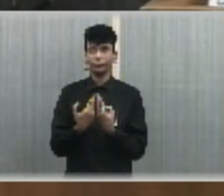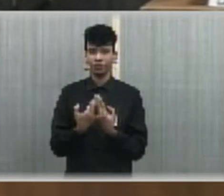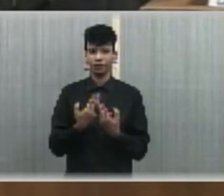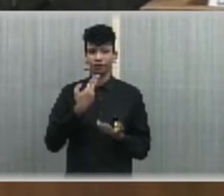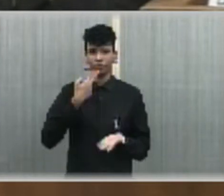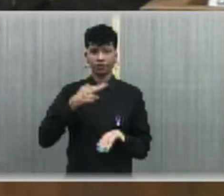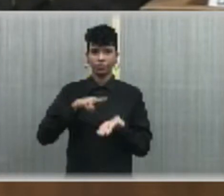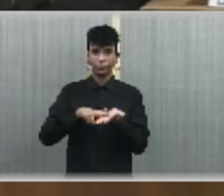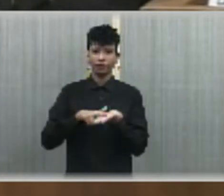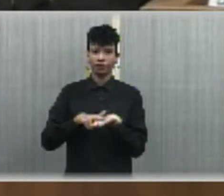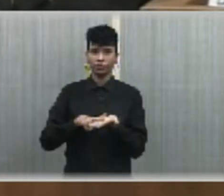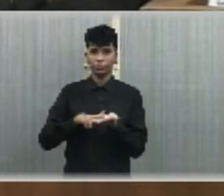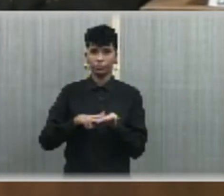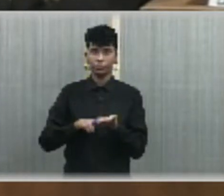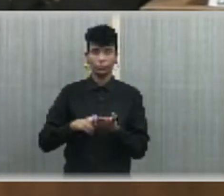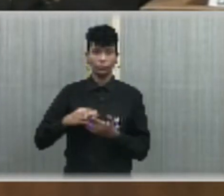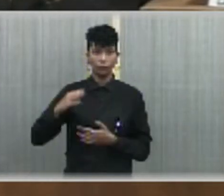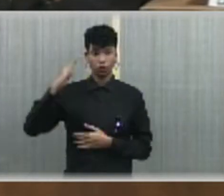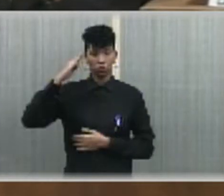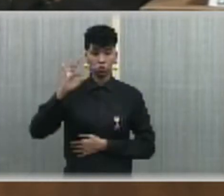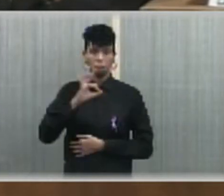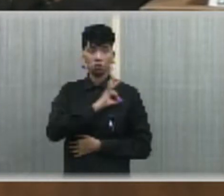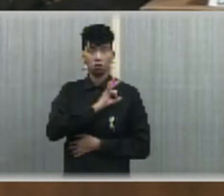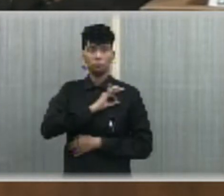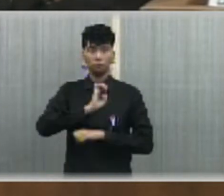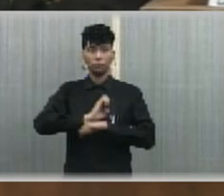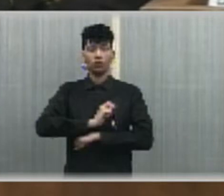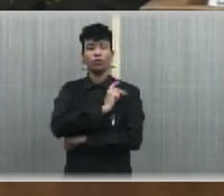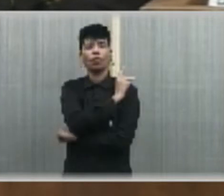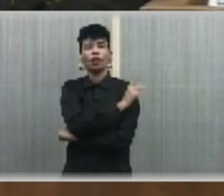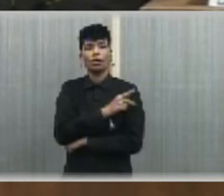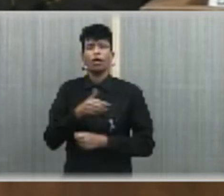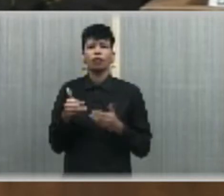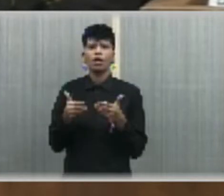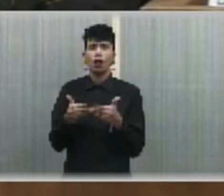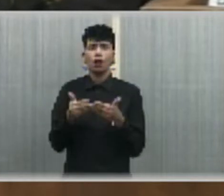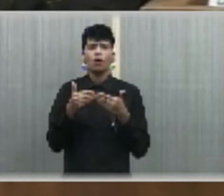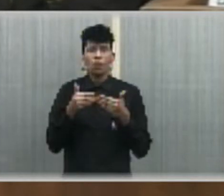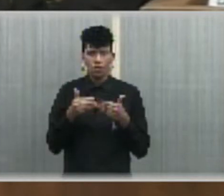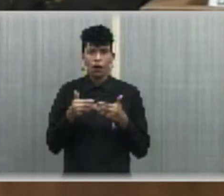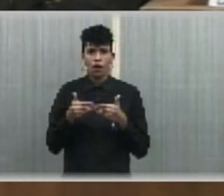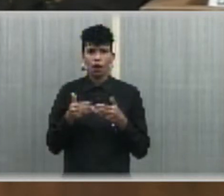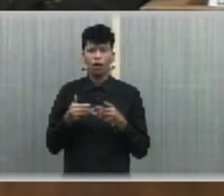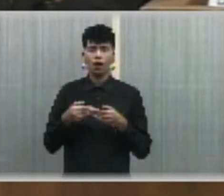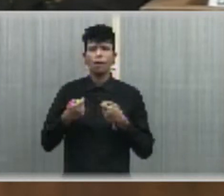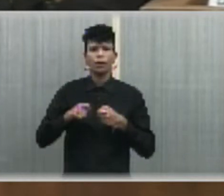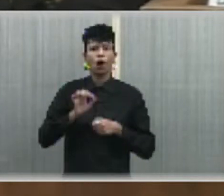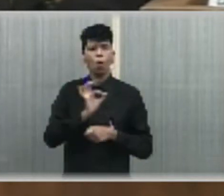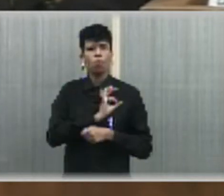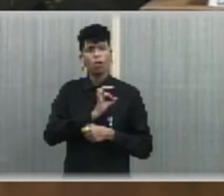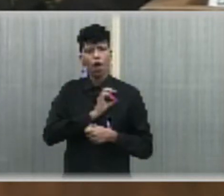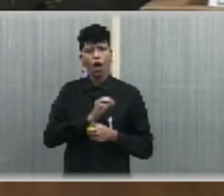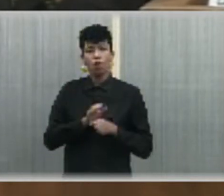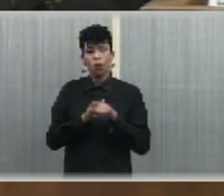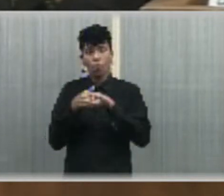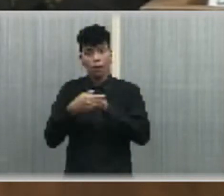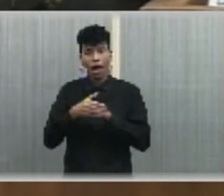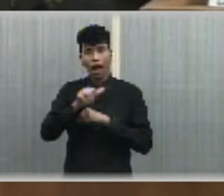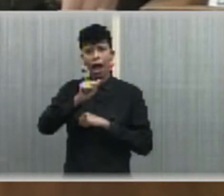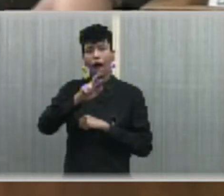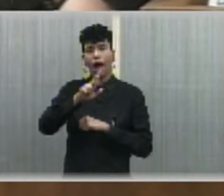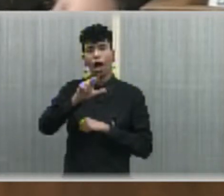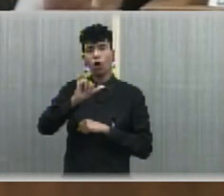enviado expediente ao Comando-Geral da Polícia Militar do Piauí, solicitando reforço no patrulhamento ostensivo no bairro